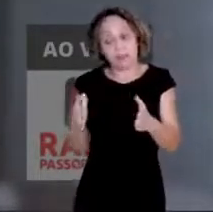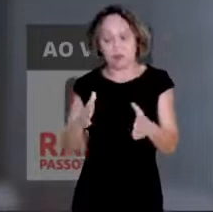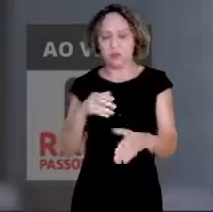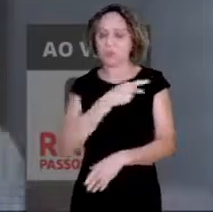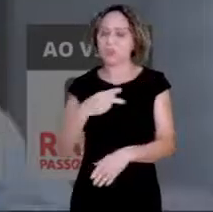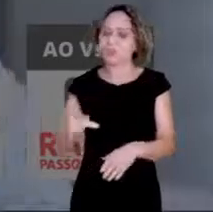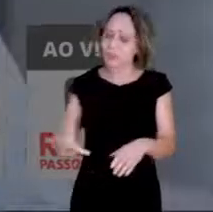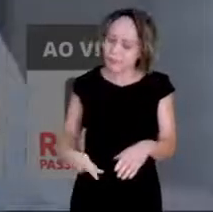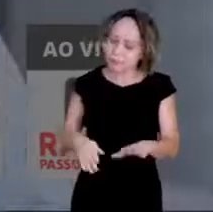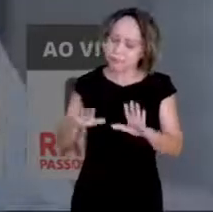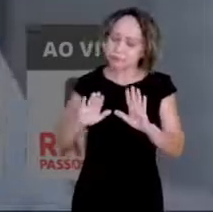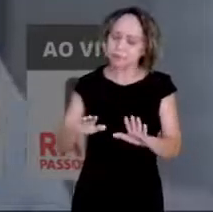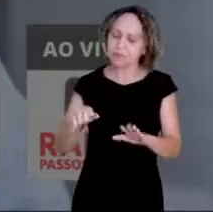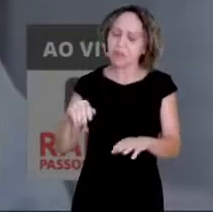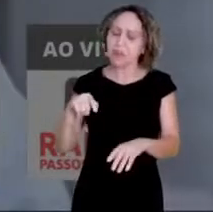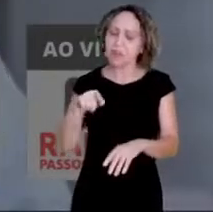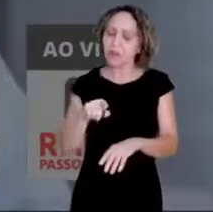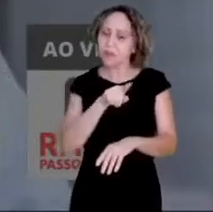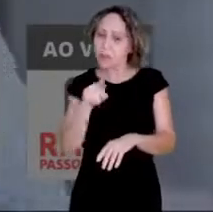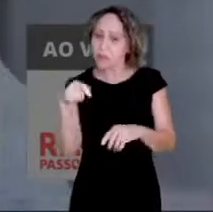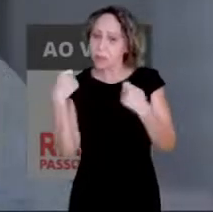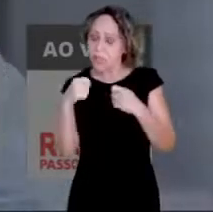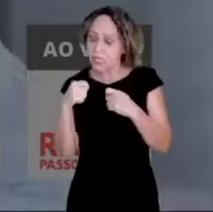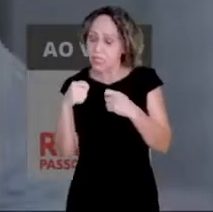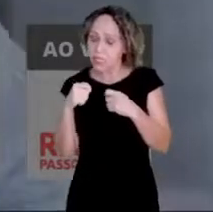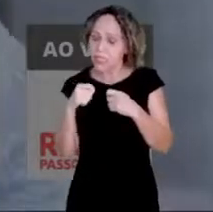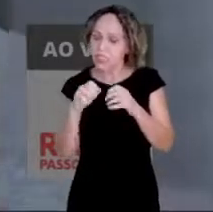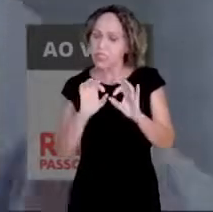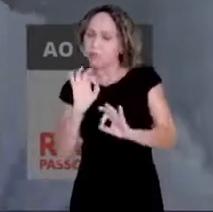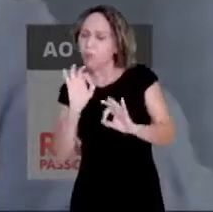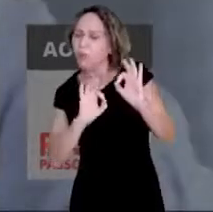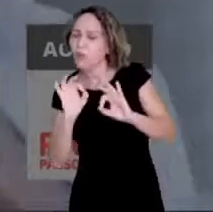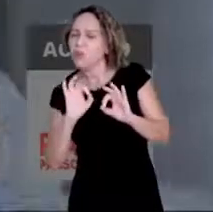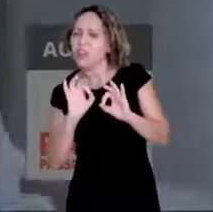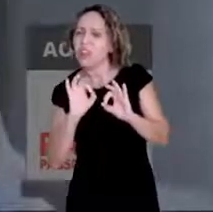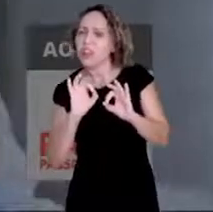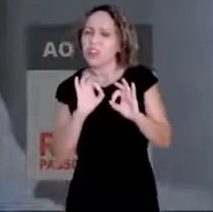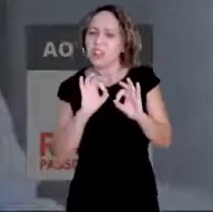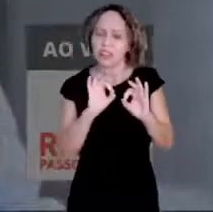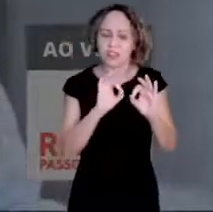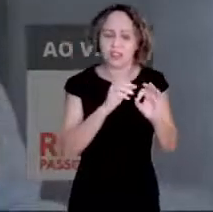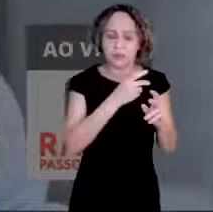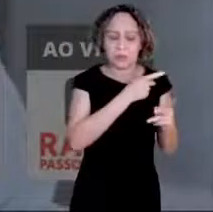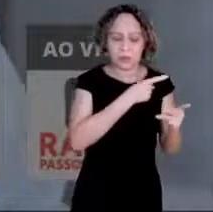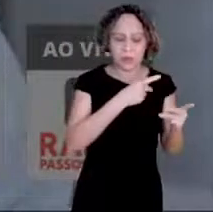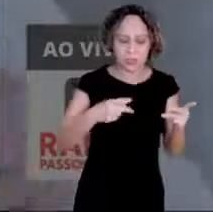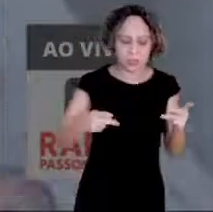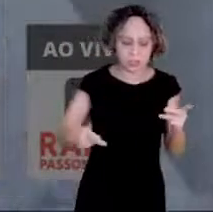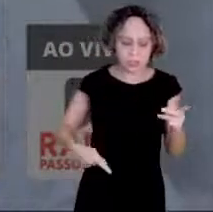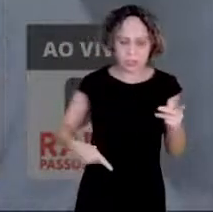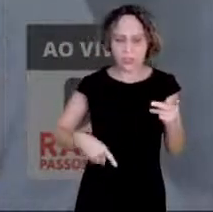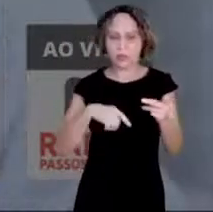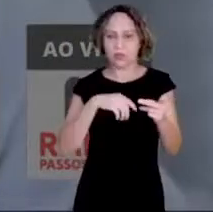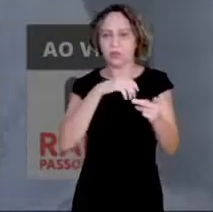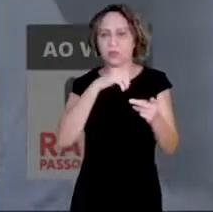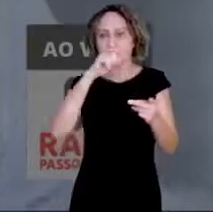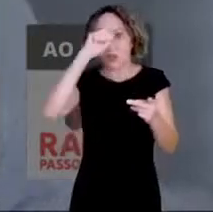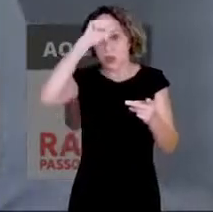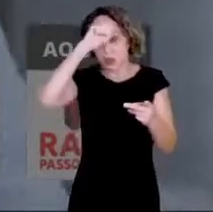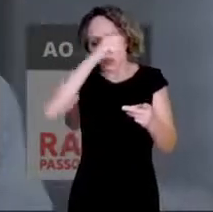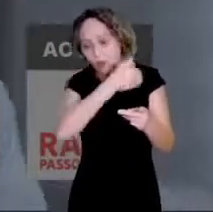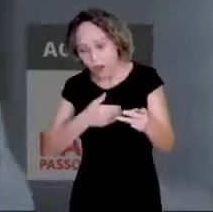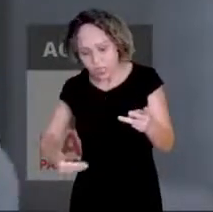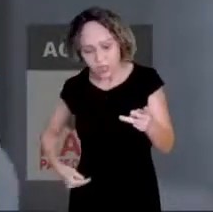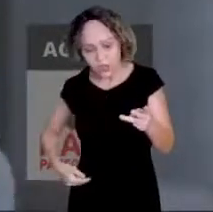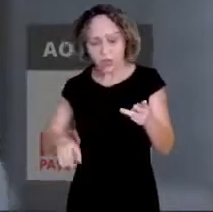O Aécio sabe disso. Eu tratava todo mundo em igualdade de condições. E somente assim